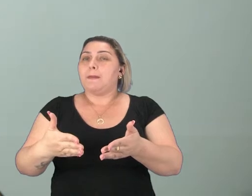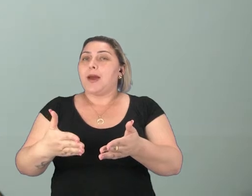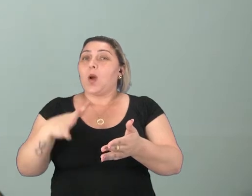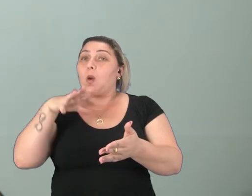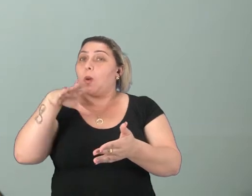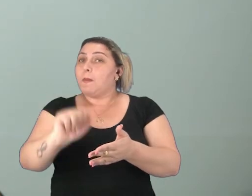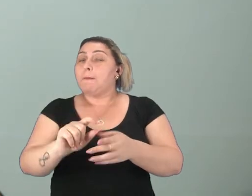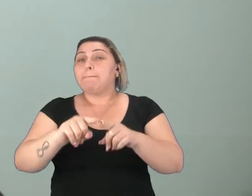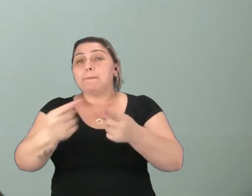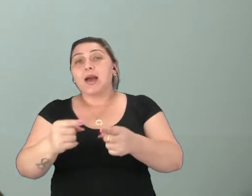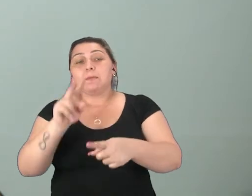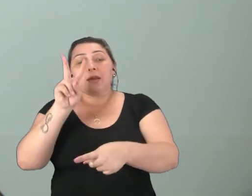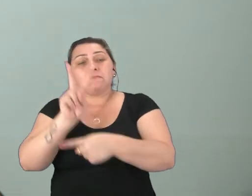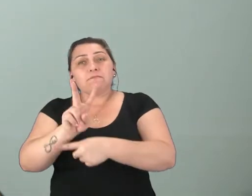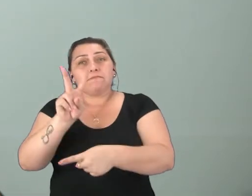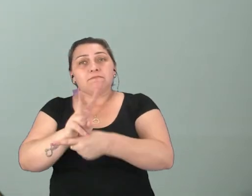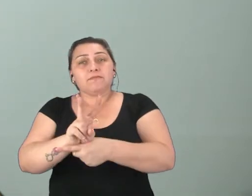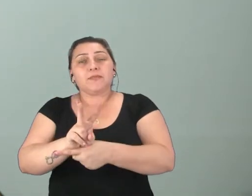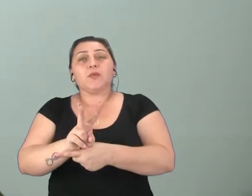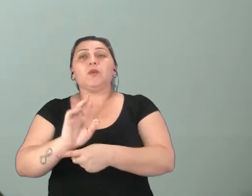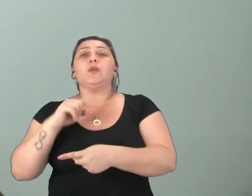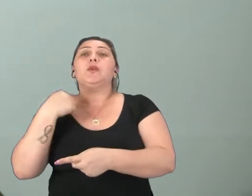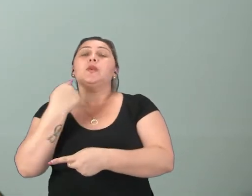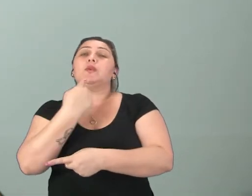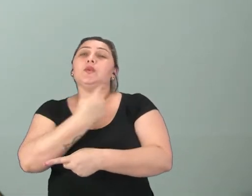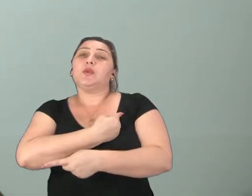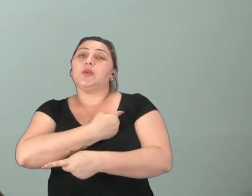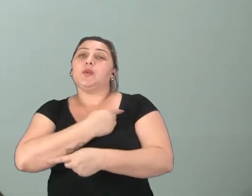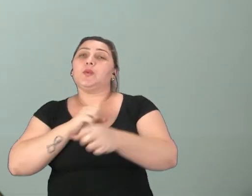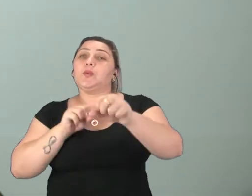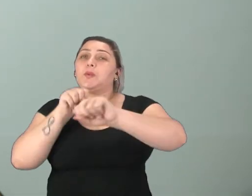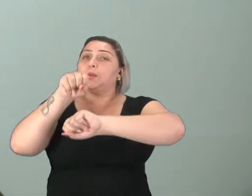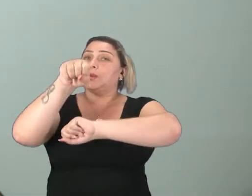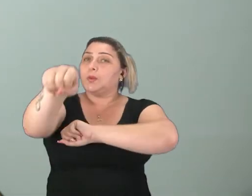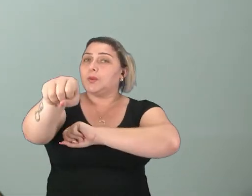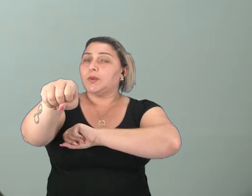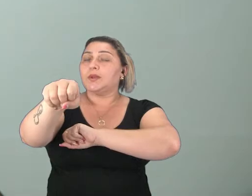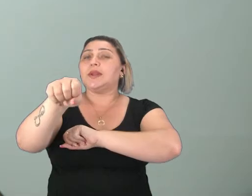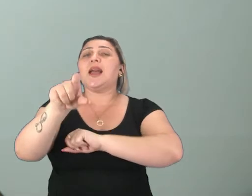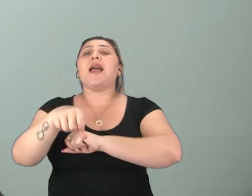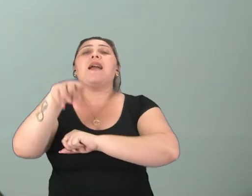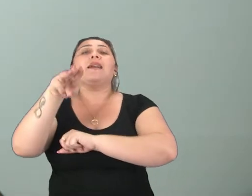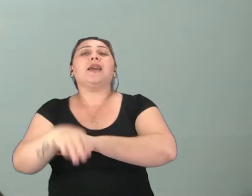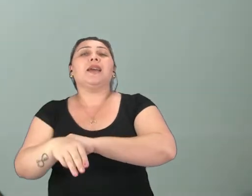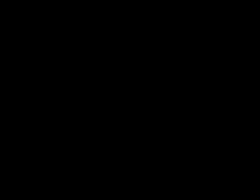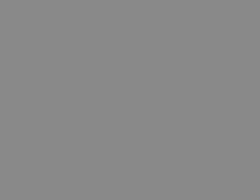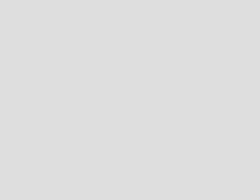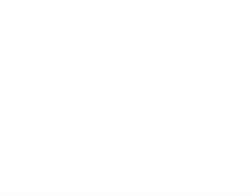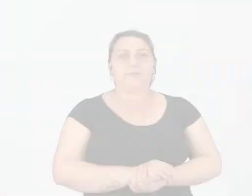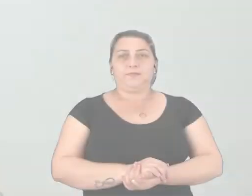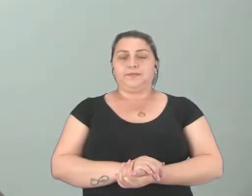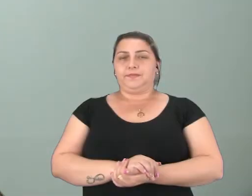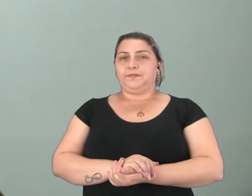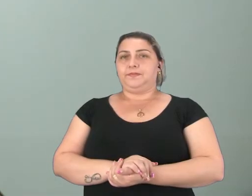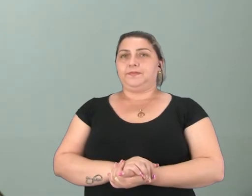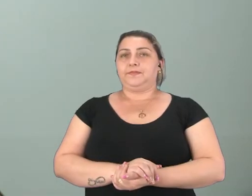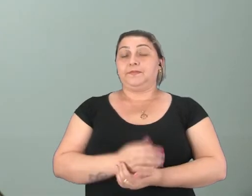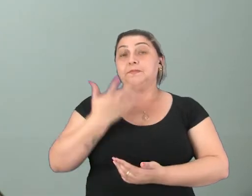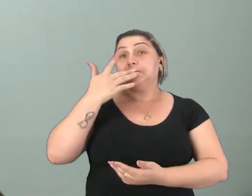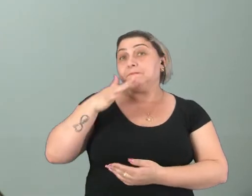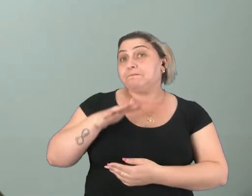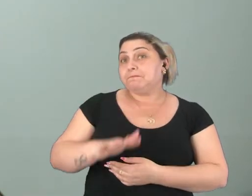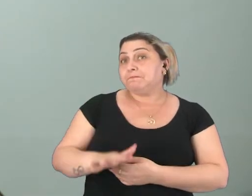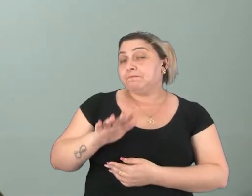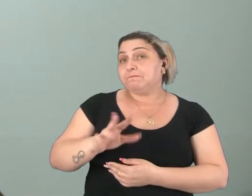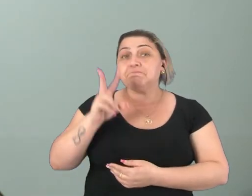lhe proteger. E aí, o nosso herói da história é o galo.